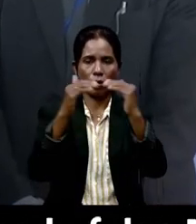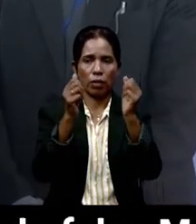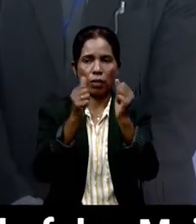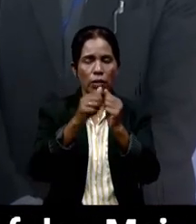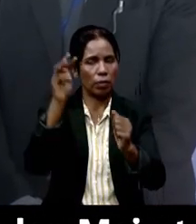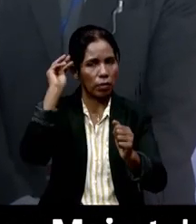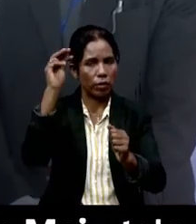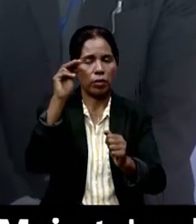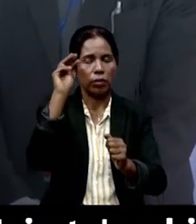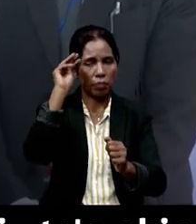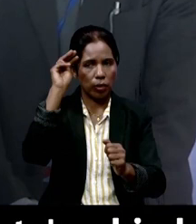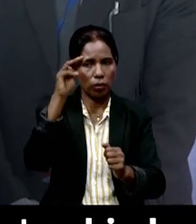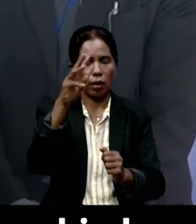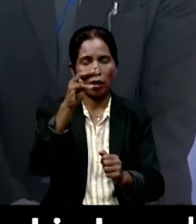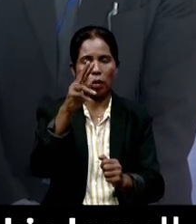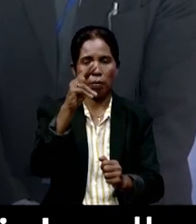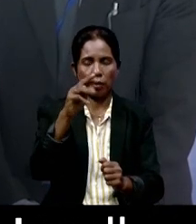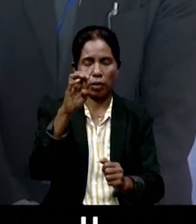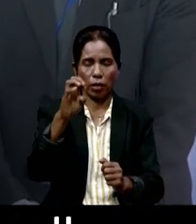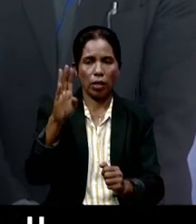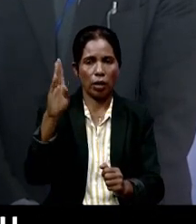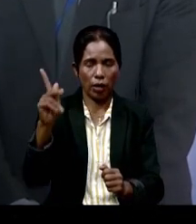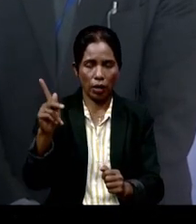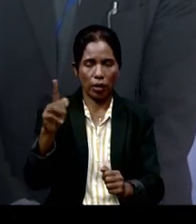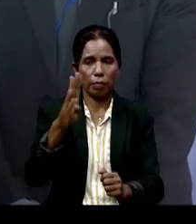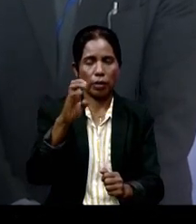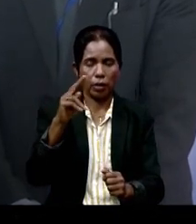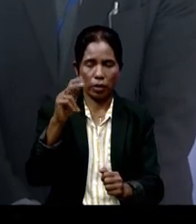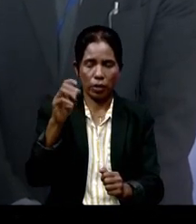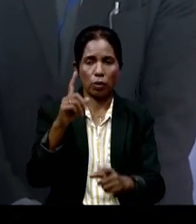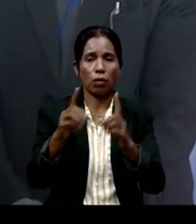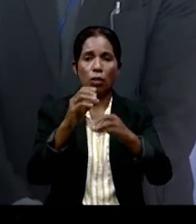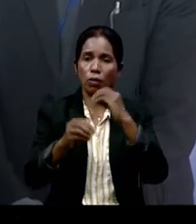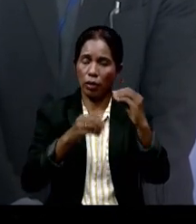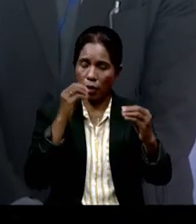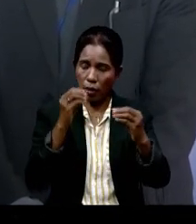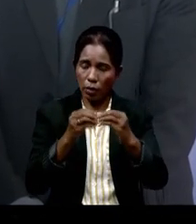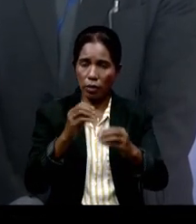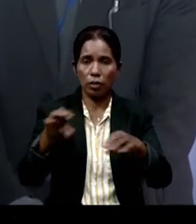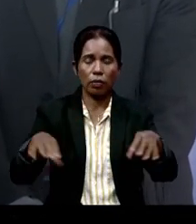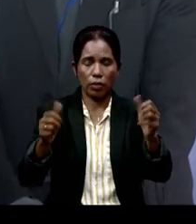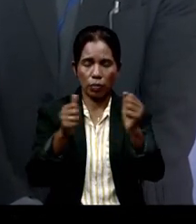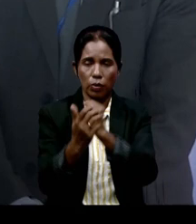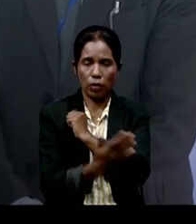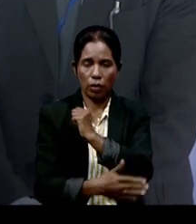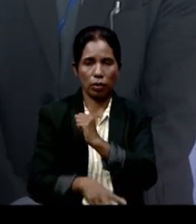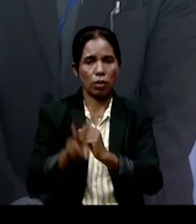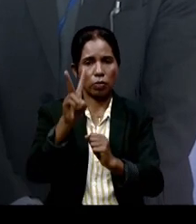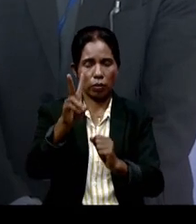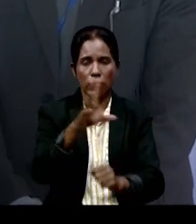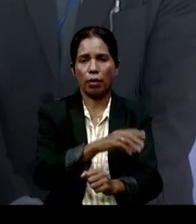ministro do Negócio Estrangeiro e Cooperação, Bendito Freitas, o de qualia com a afirmação relação bilateral entre